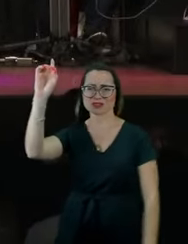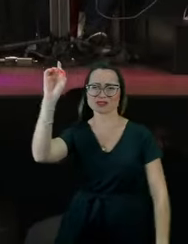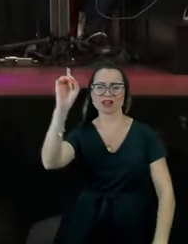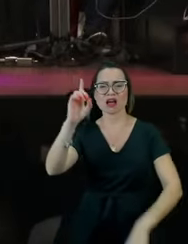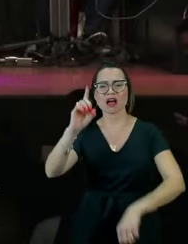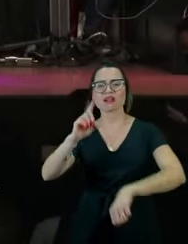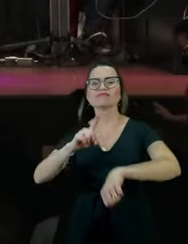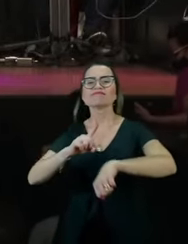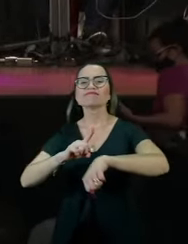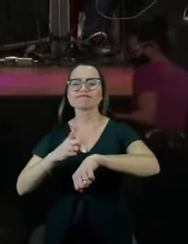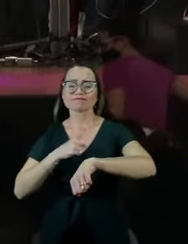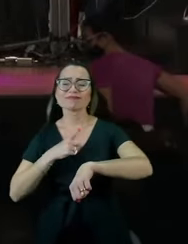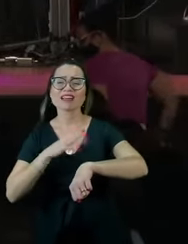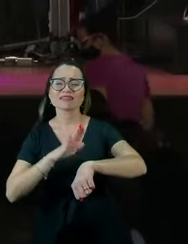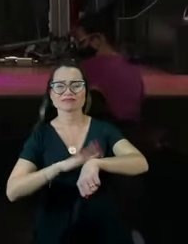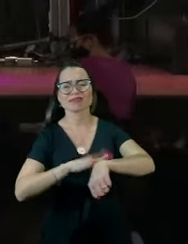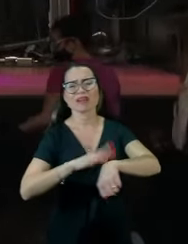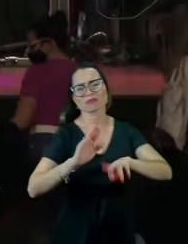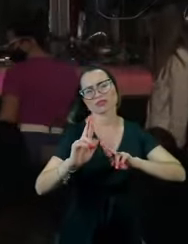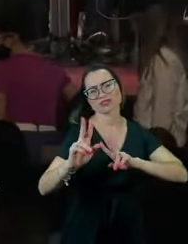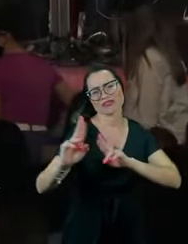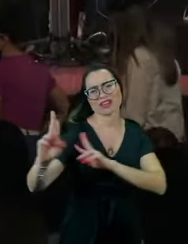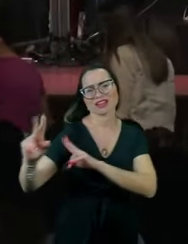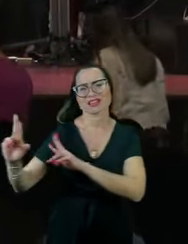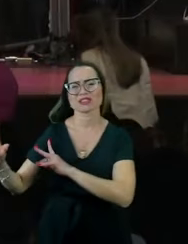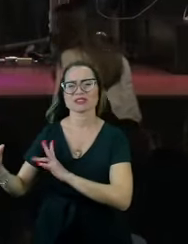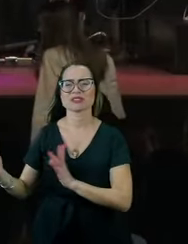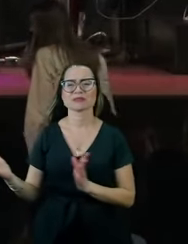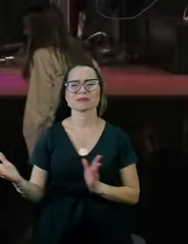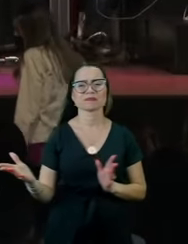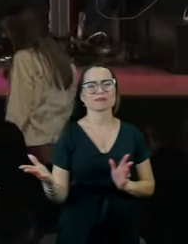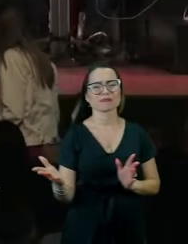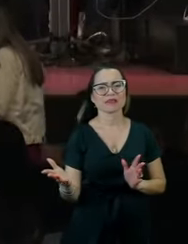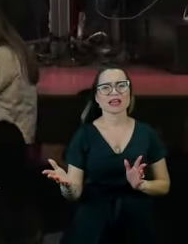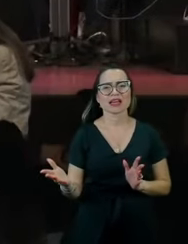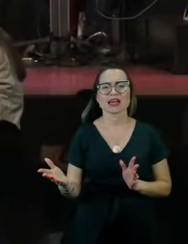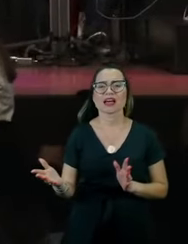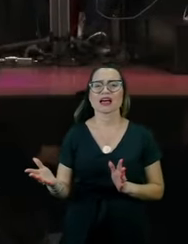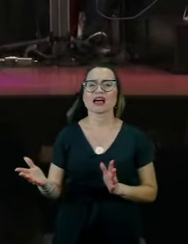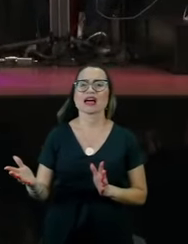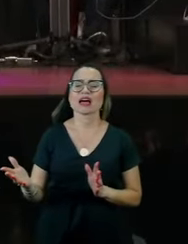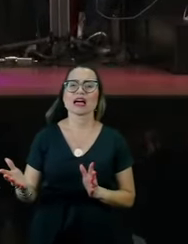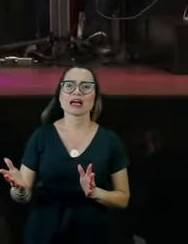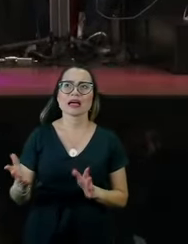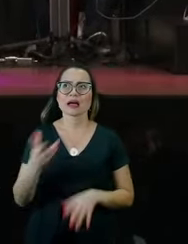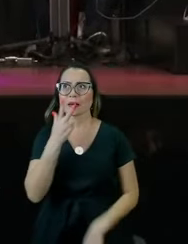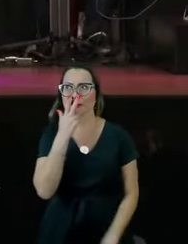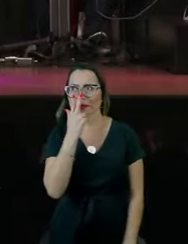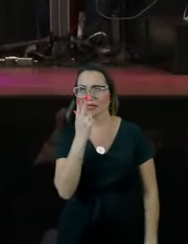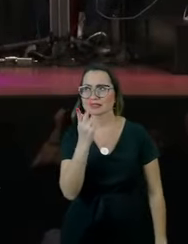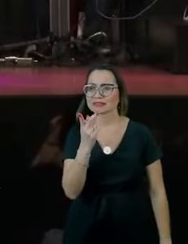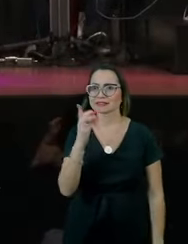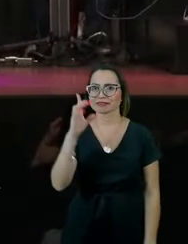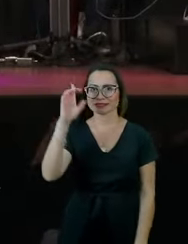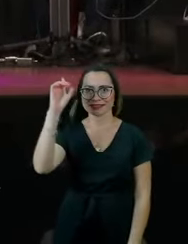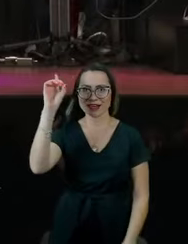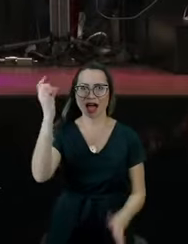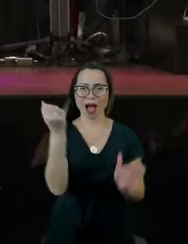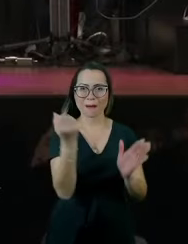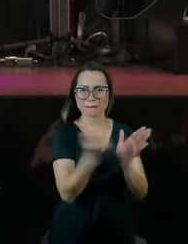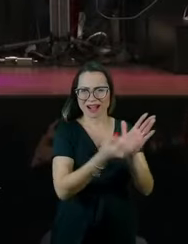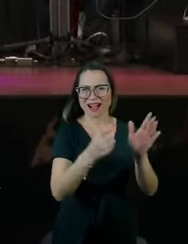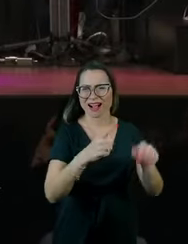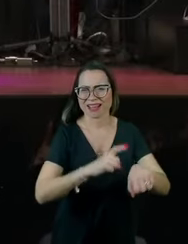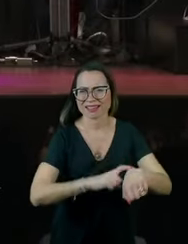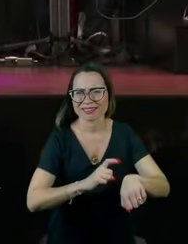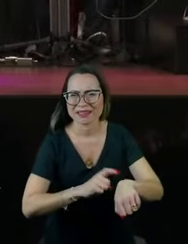e transições. A gente não vai poder fugir das transições. E parece que Deus marca tempos e tempos para girar algumas chaves